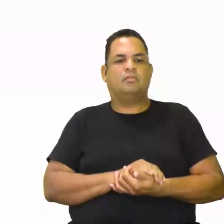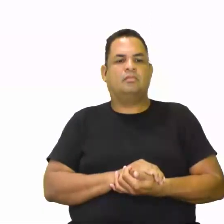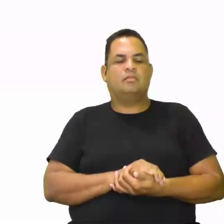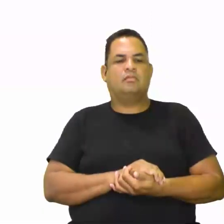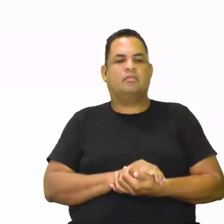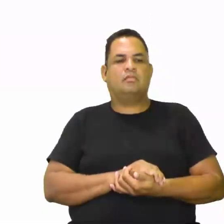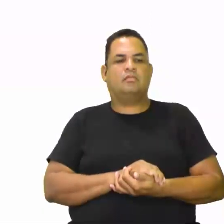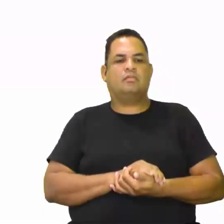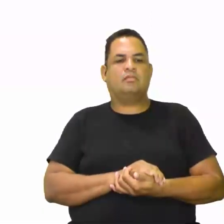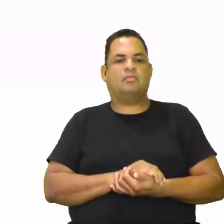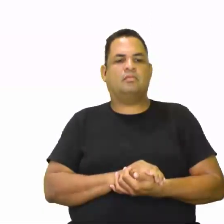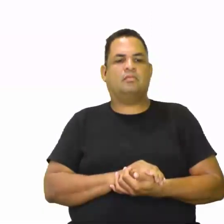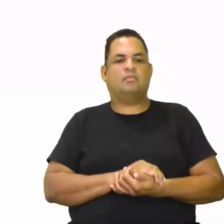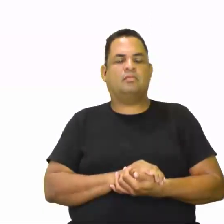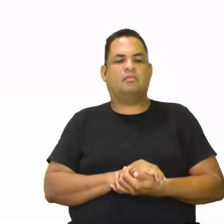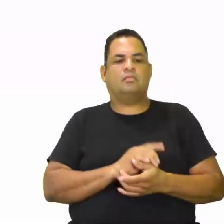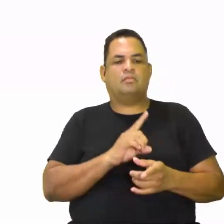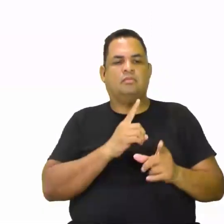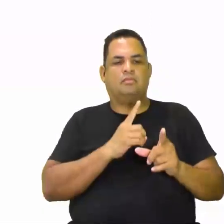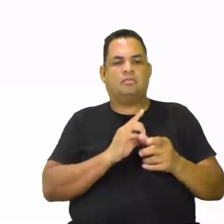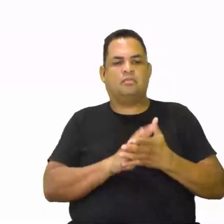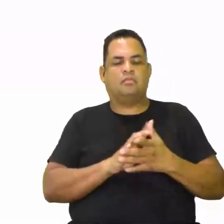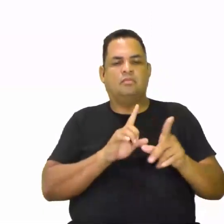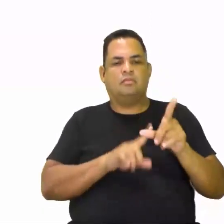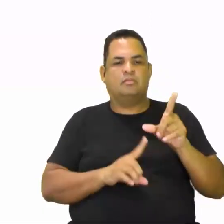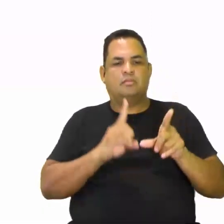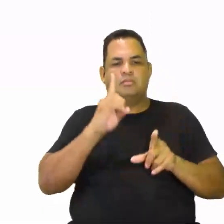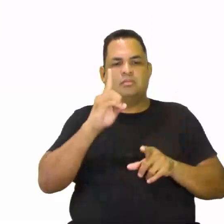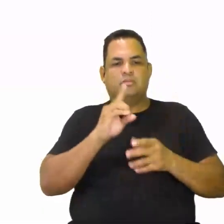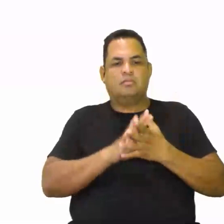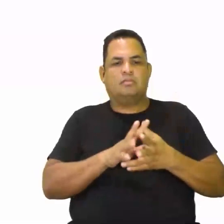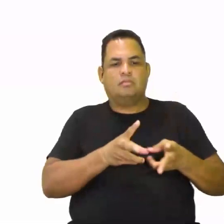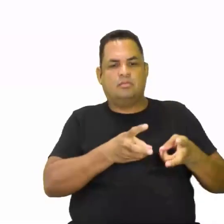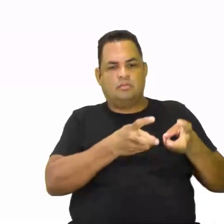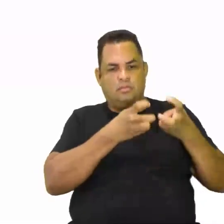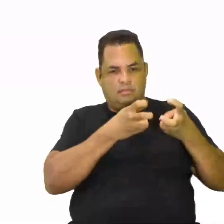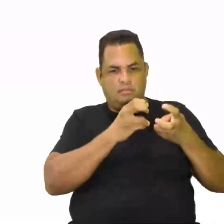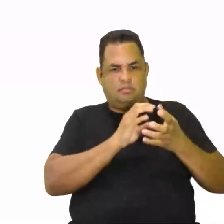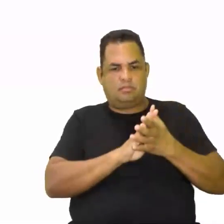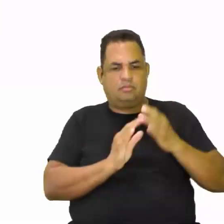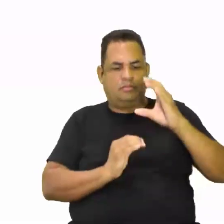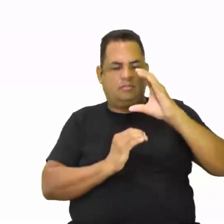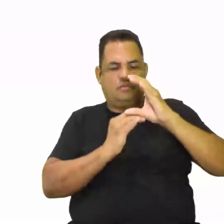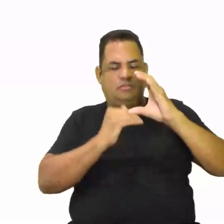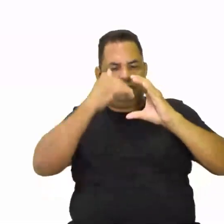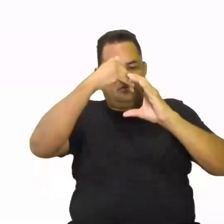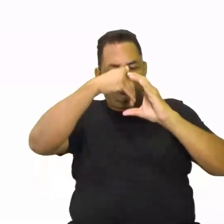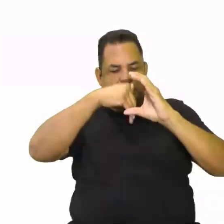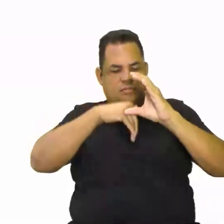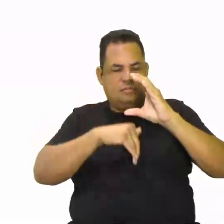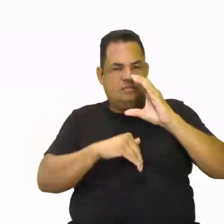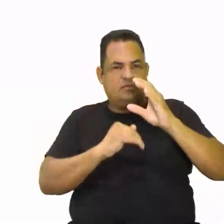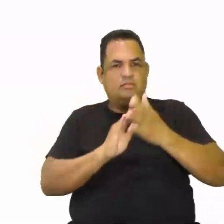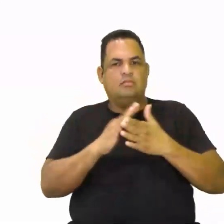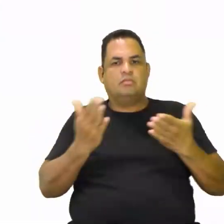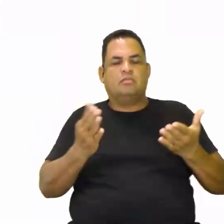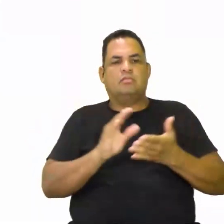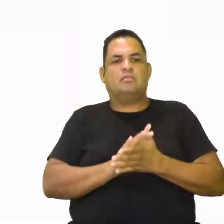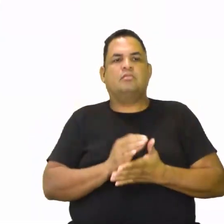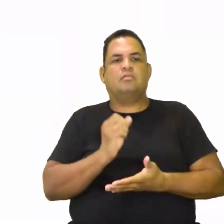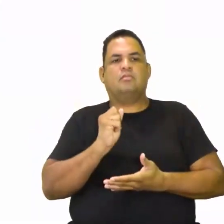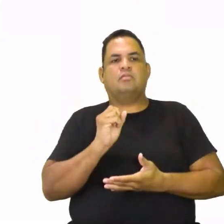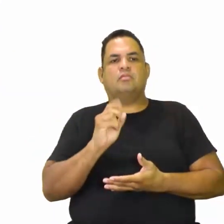exatamente letra D, extração e filtração, conforme nós abordamos anteriormente. Tudo